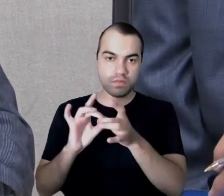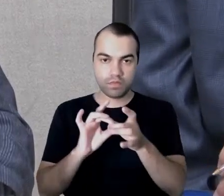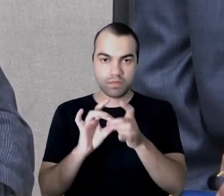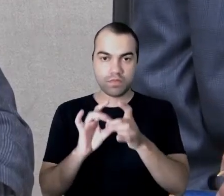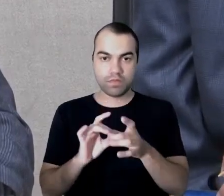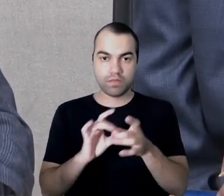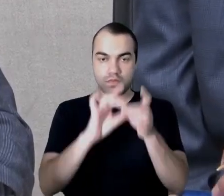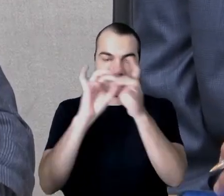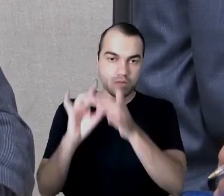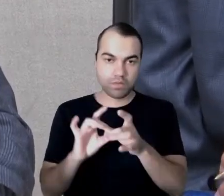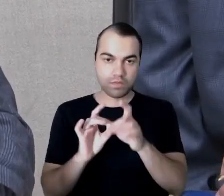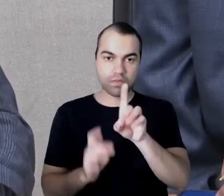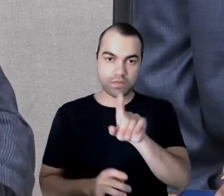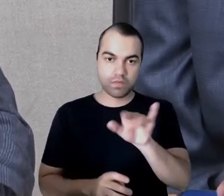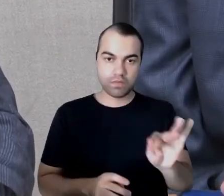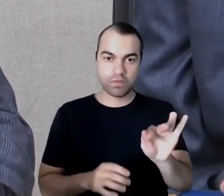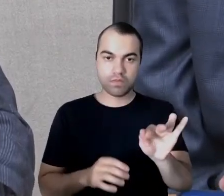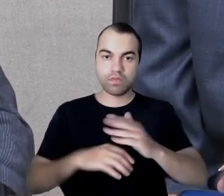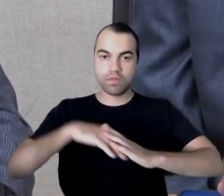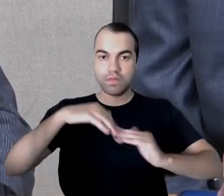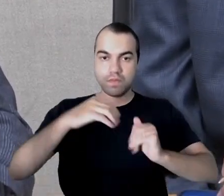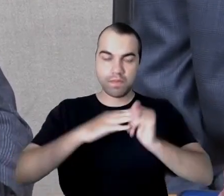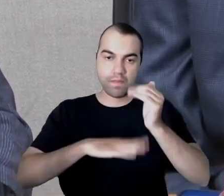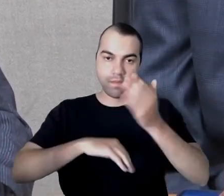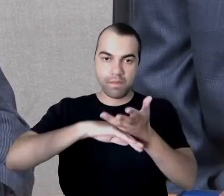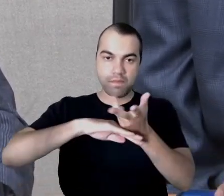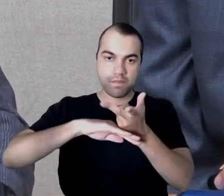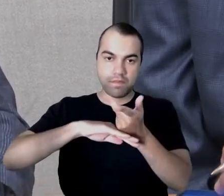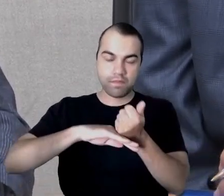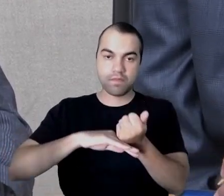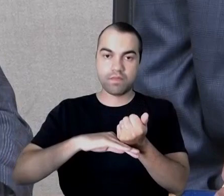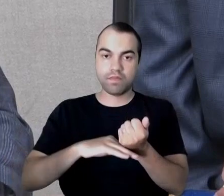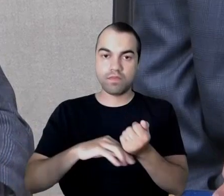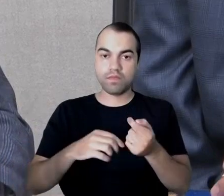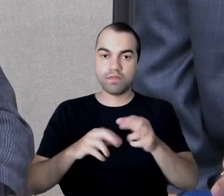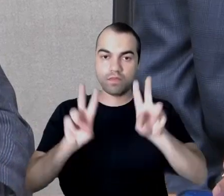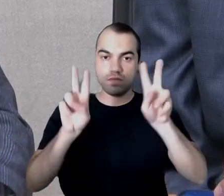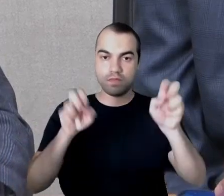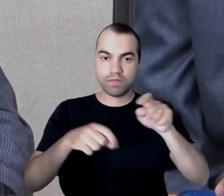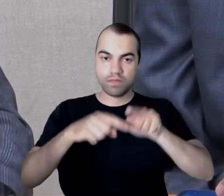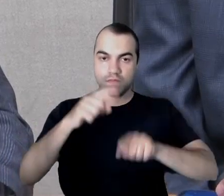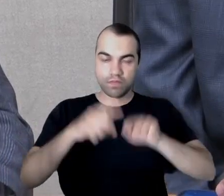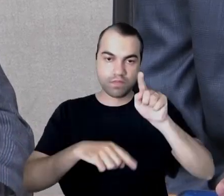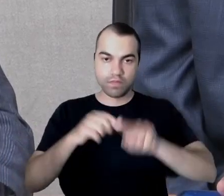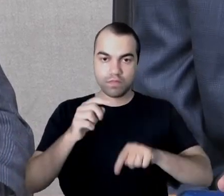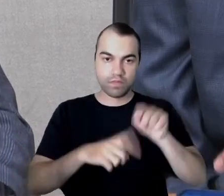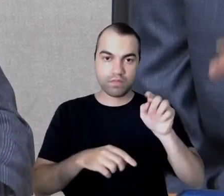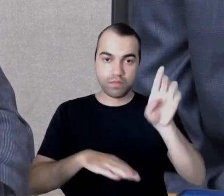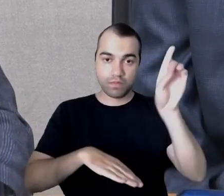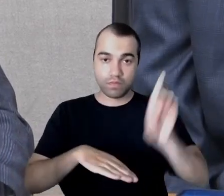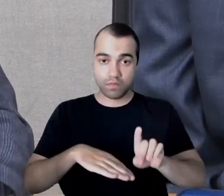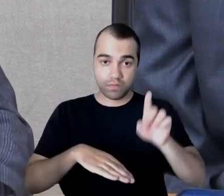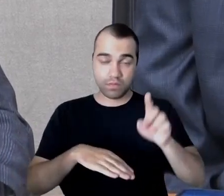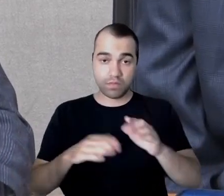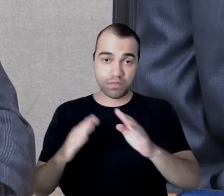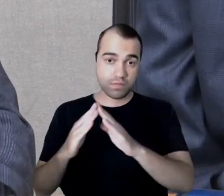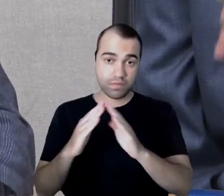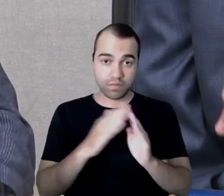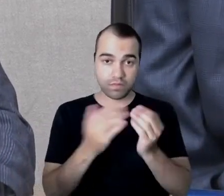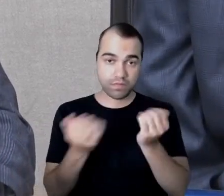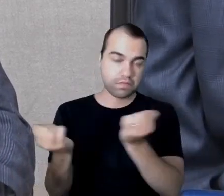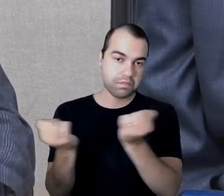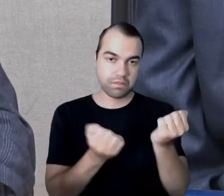e municípios competência para legislarem sobre matérias que vestem sobre direito urbanístico a matéria se insere também